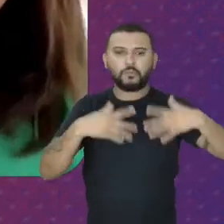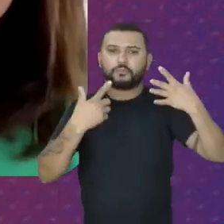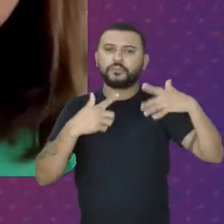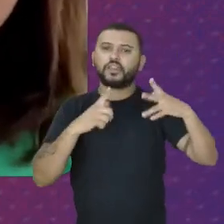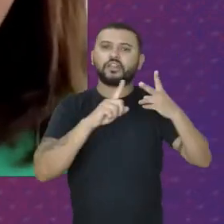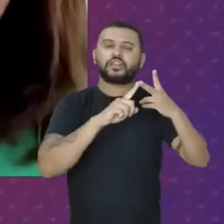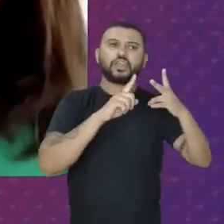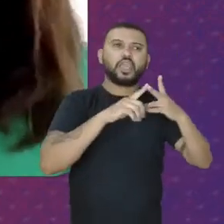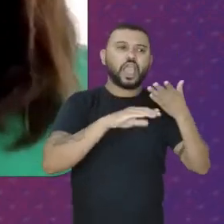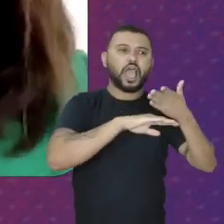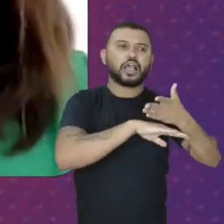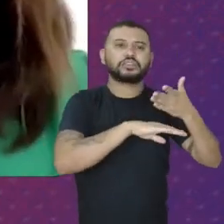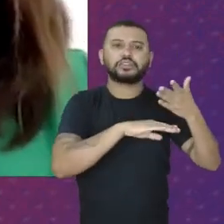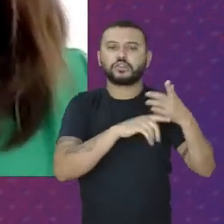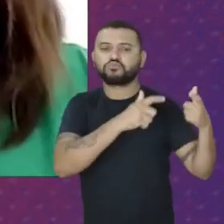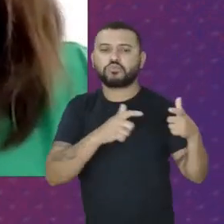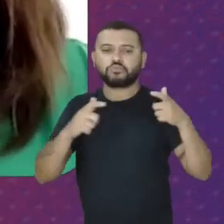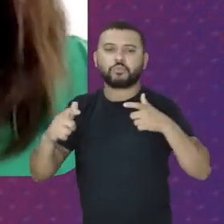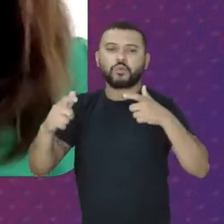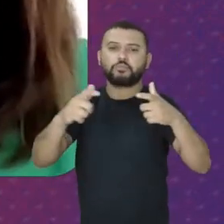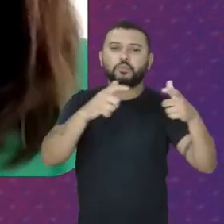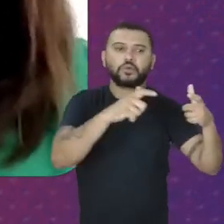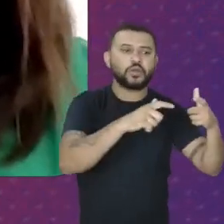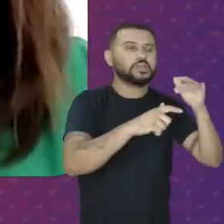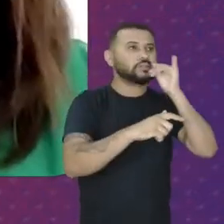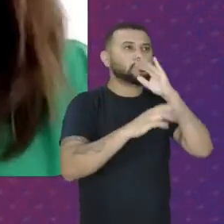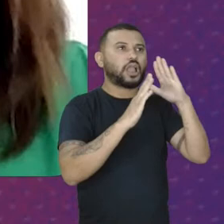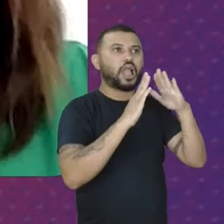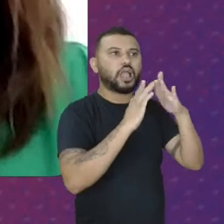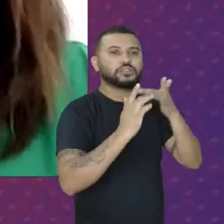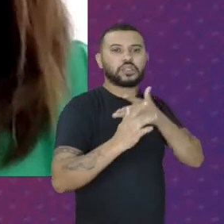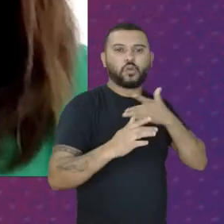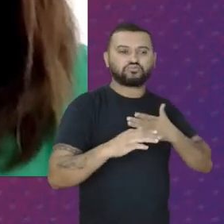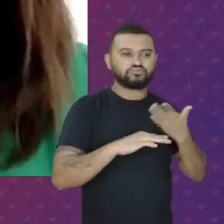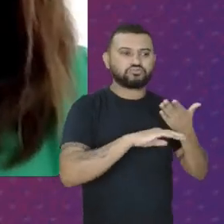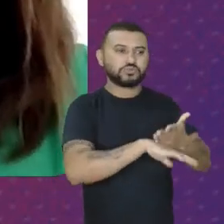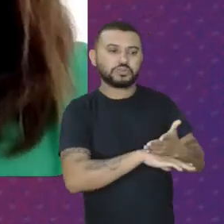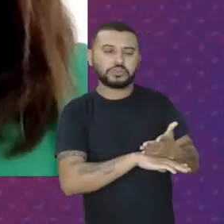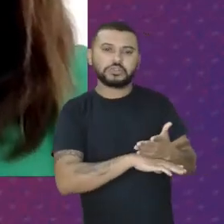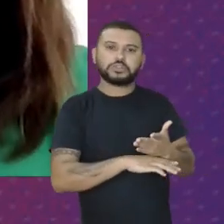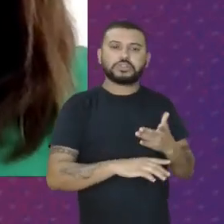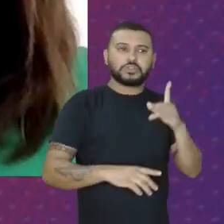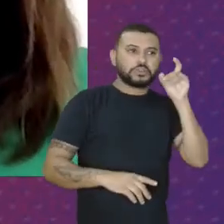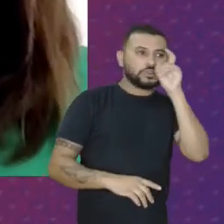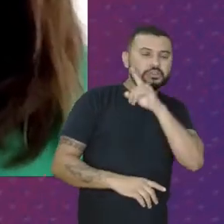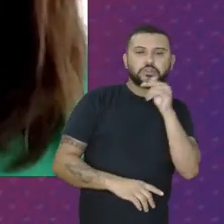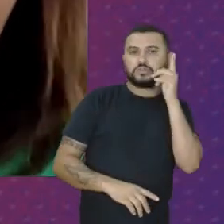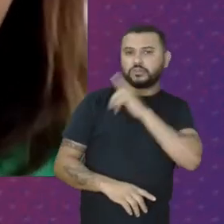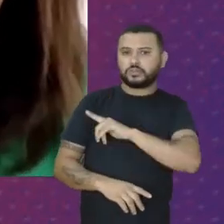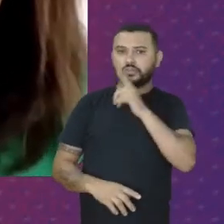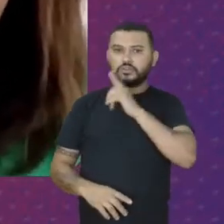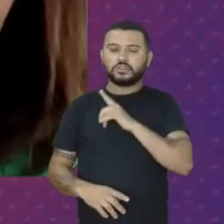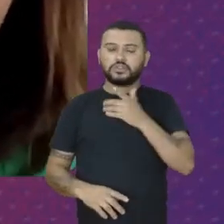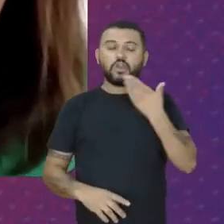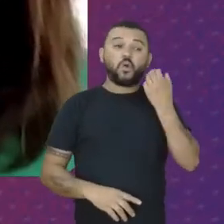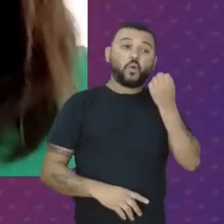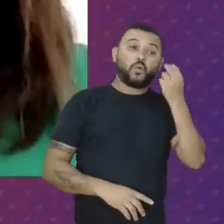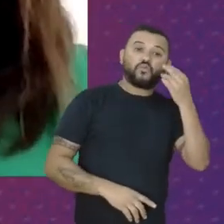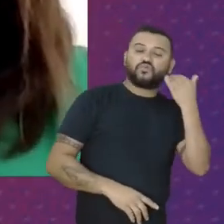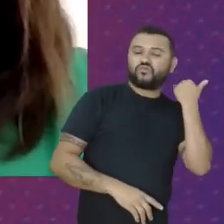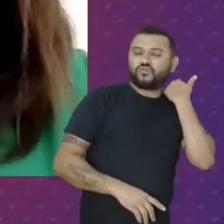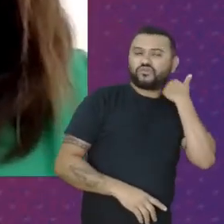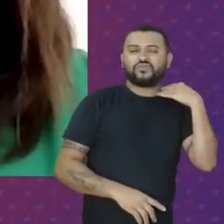poder acessar um posto de saúde quando o filho está com febre à